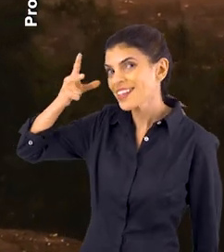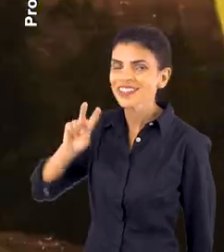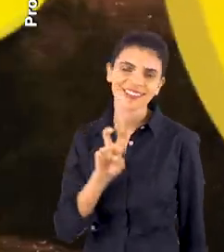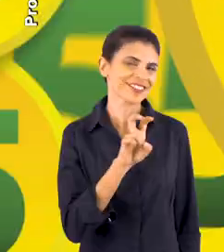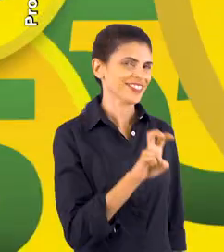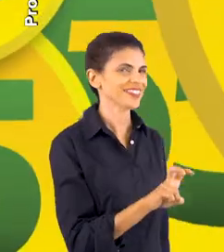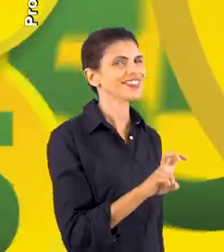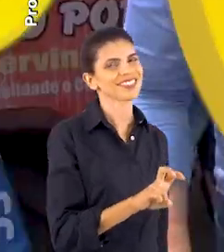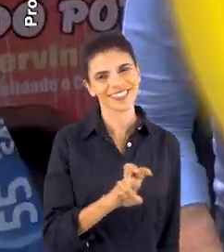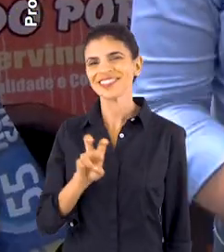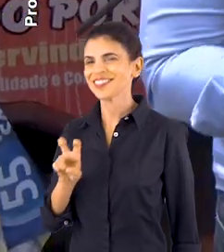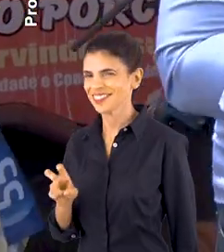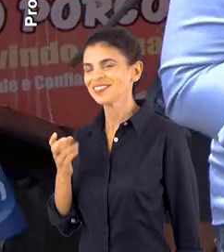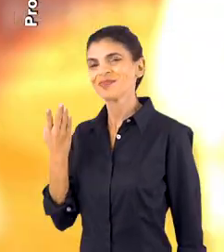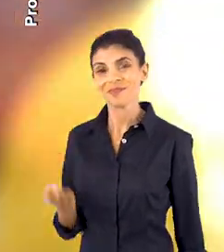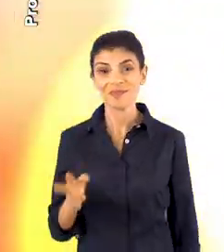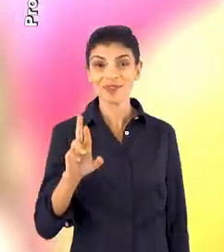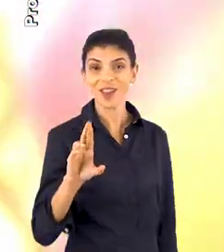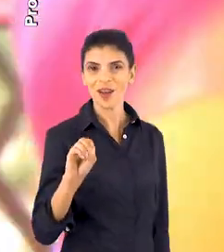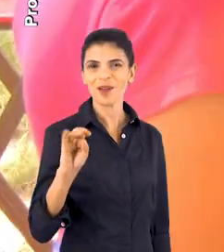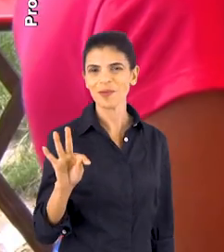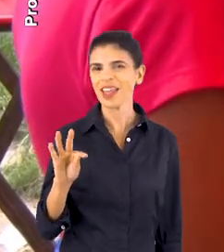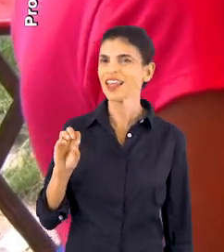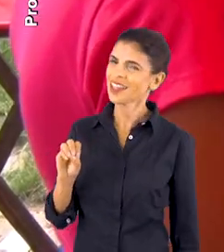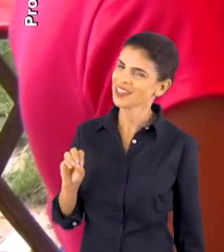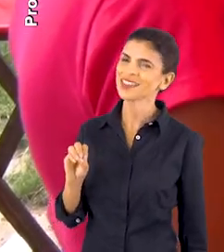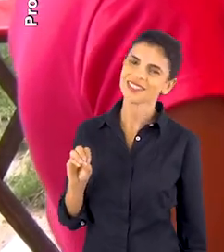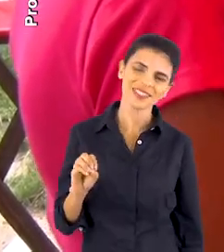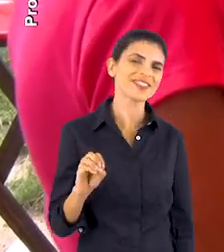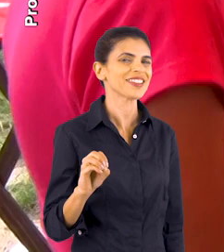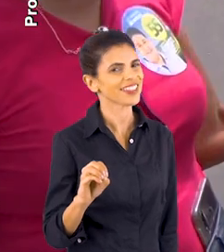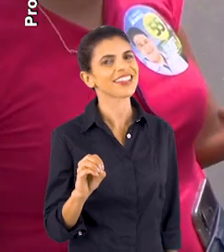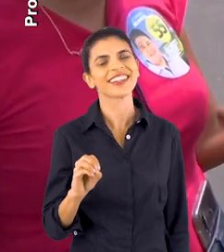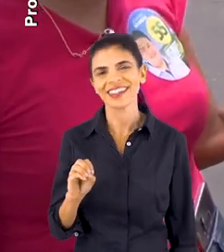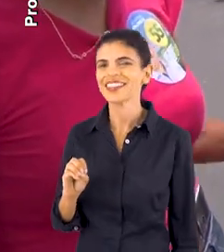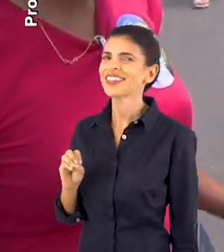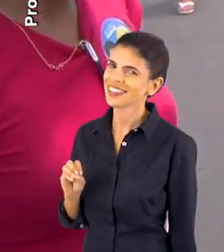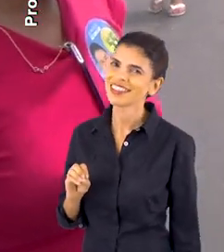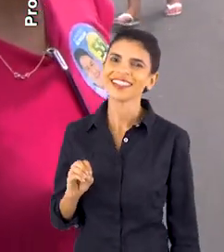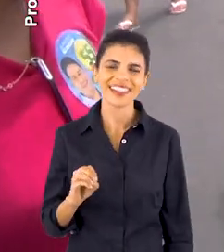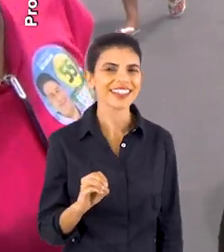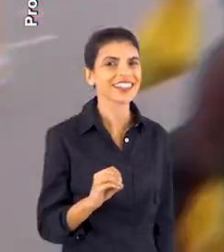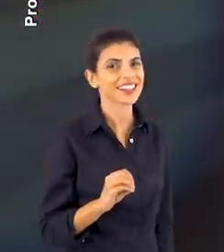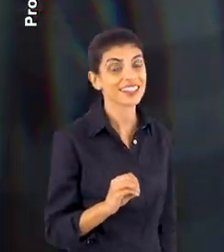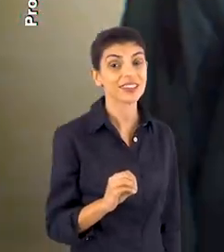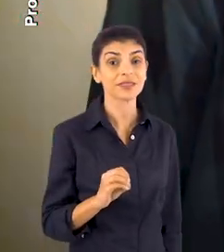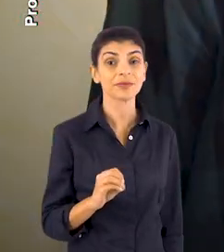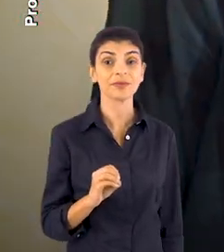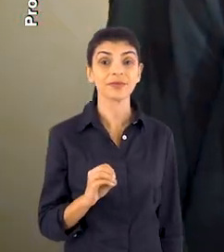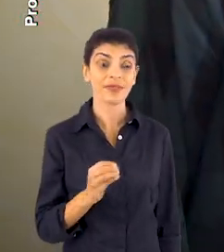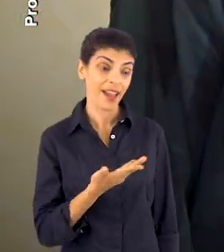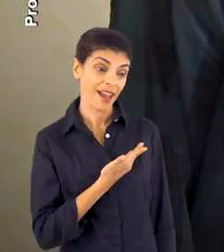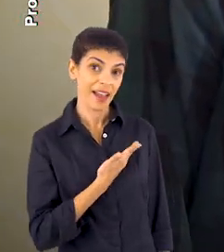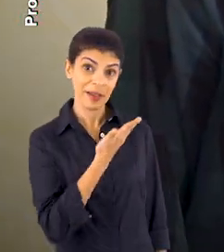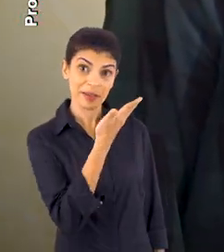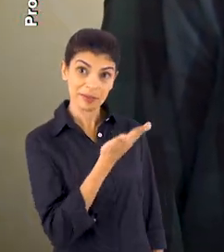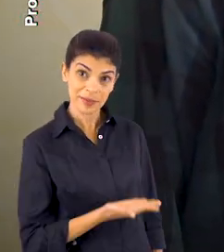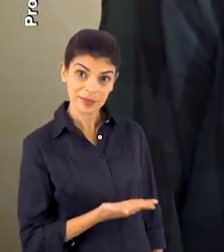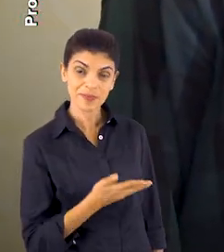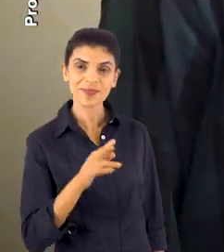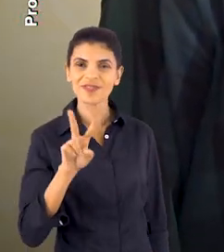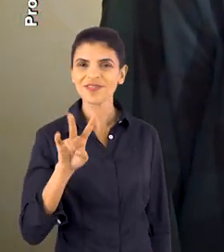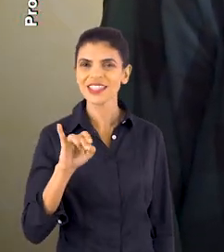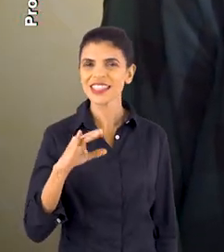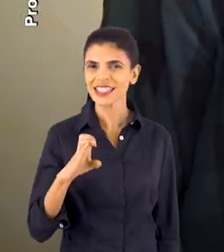55 para prefeito. 55. Roberto Salles é o meu prefeito. Eu estou aqui com meu amigo